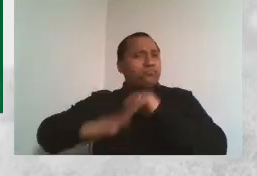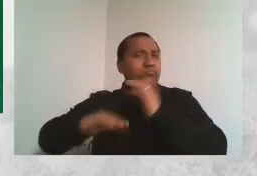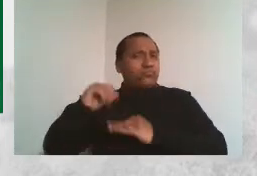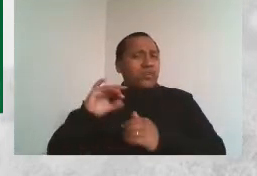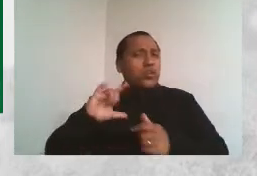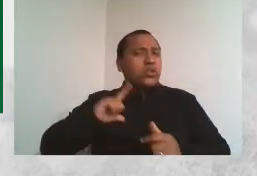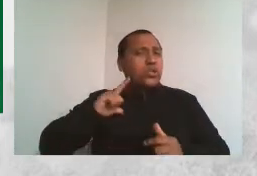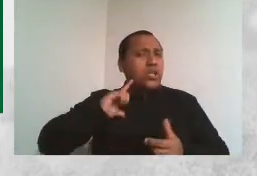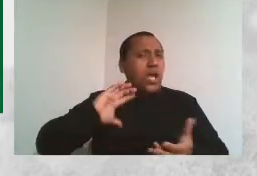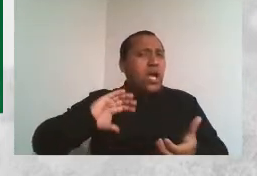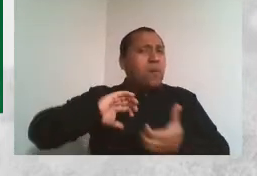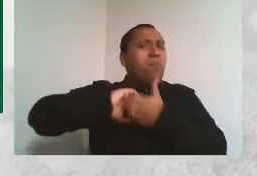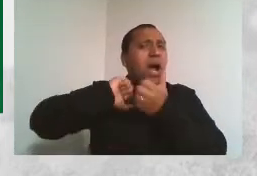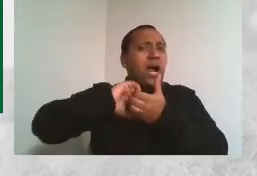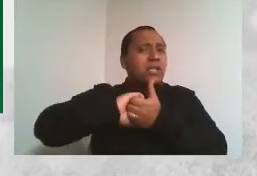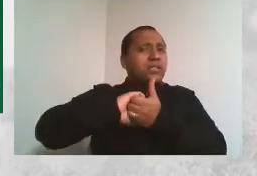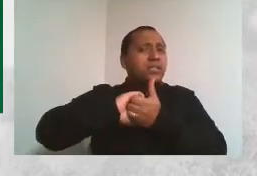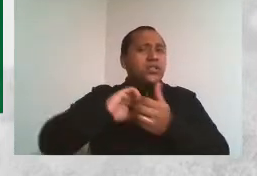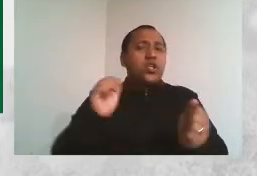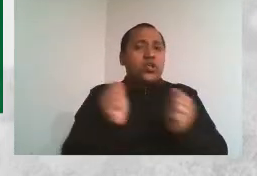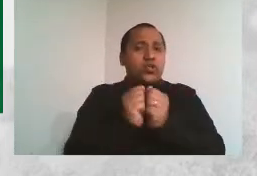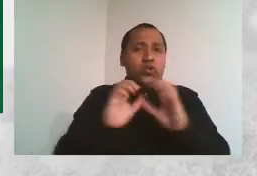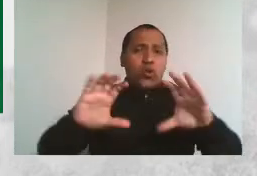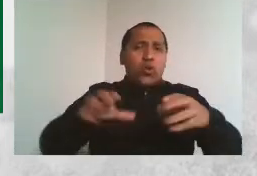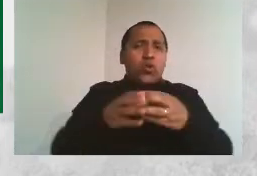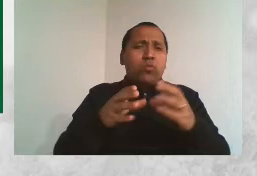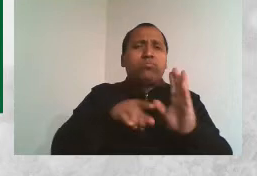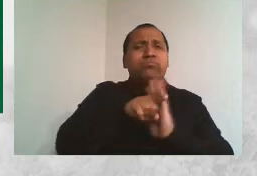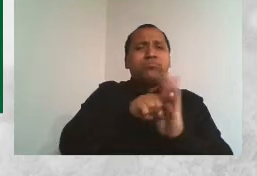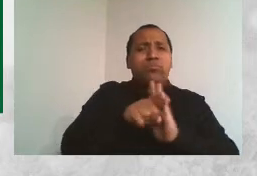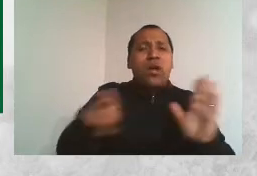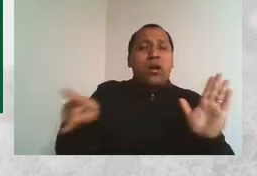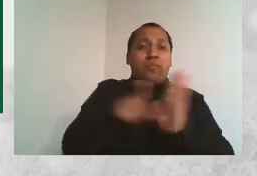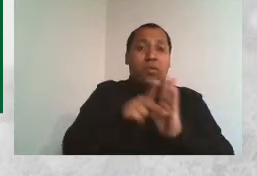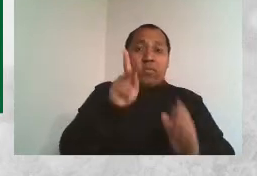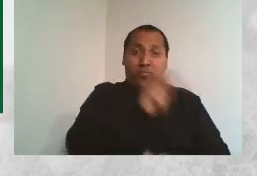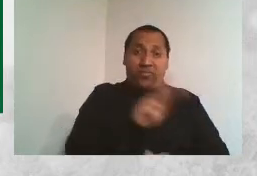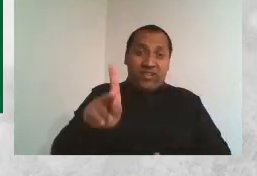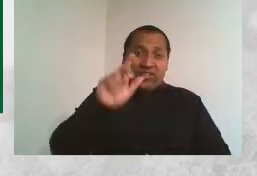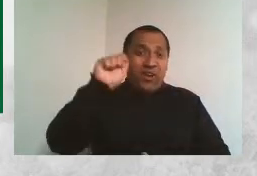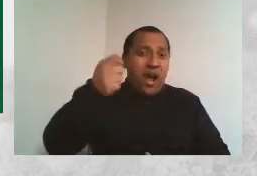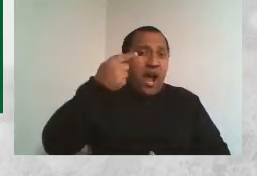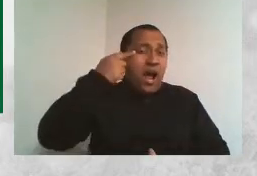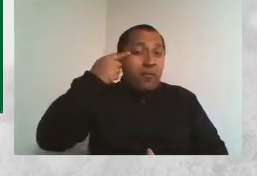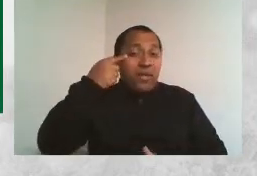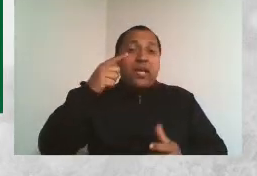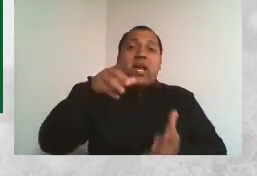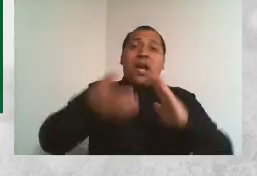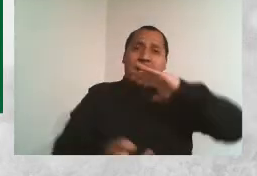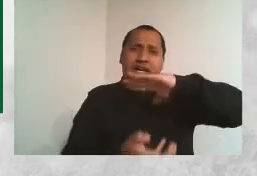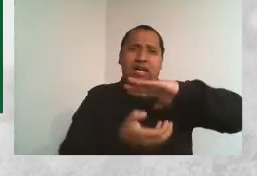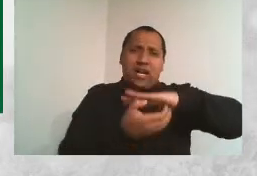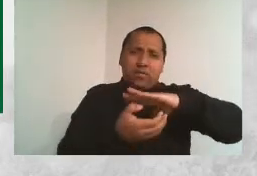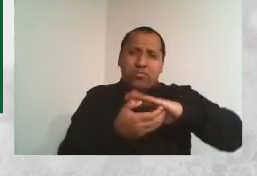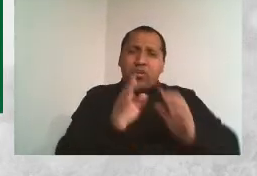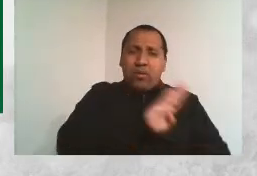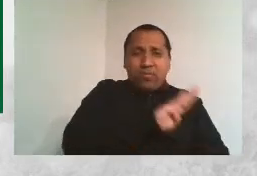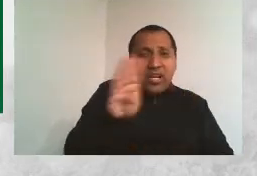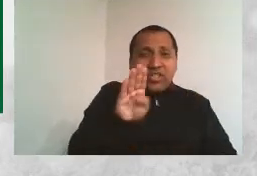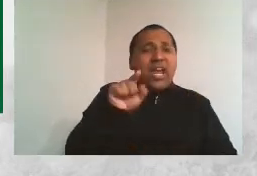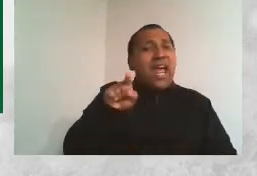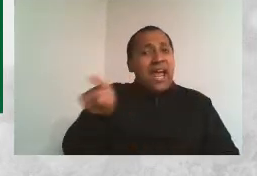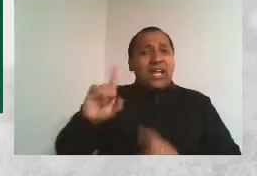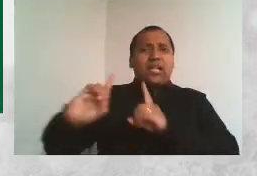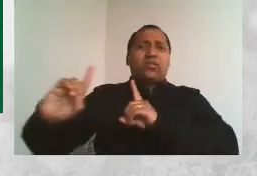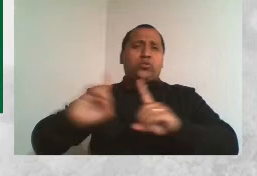em parceria com o grupo de pesquisas da professora Amélia Rota Borges, do campus de Bagé, que é